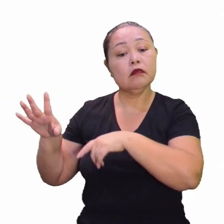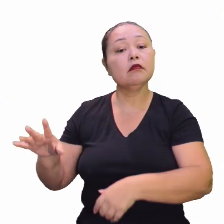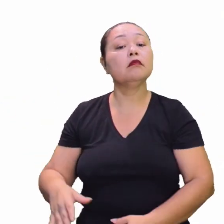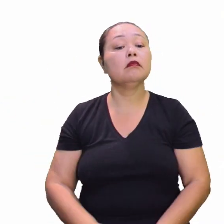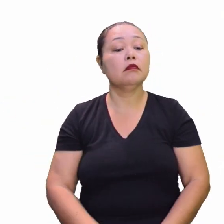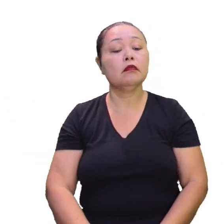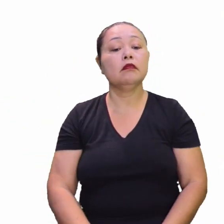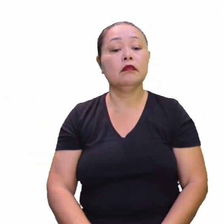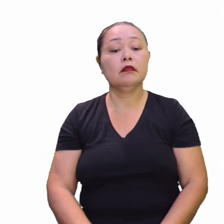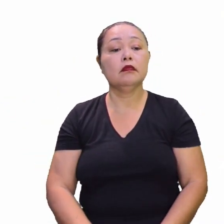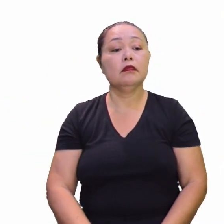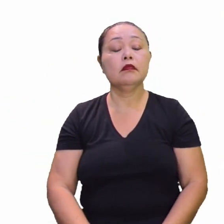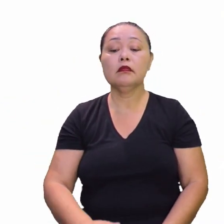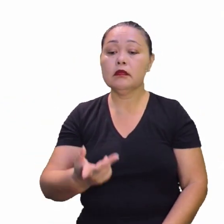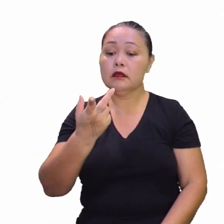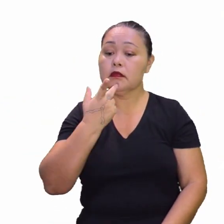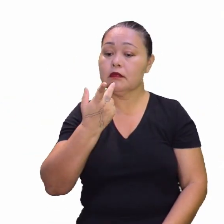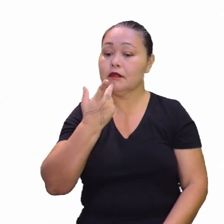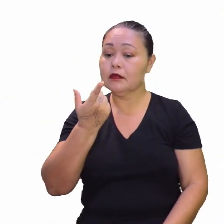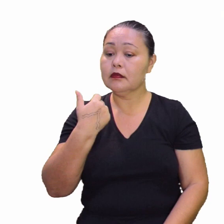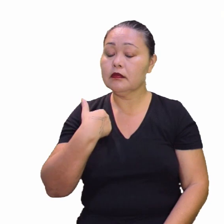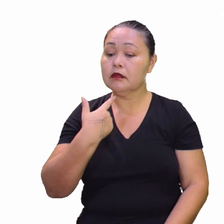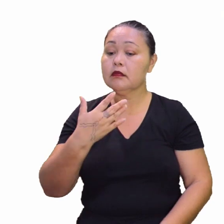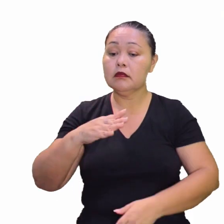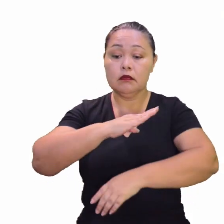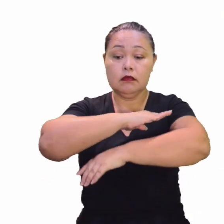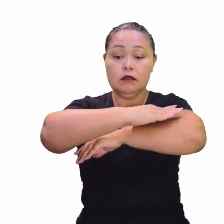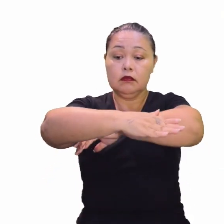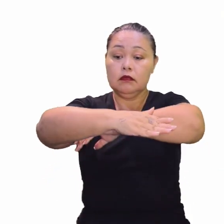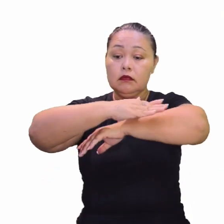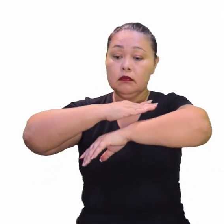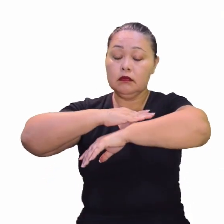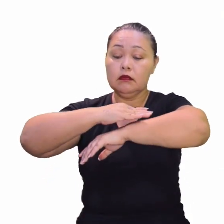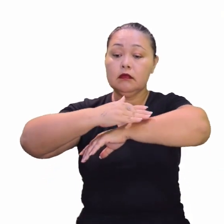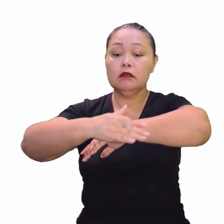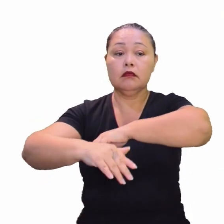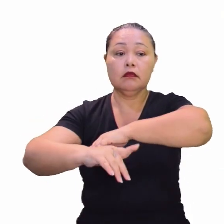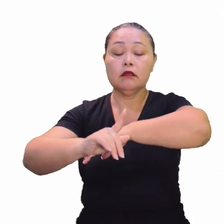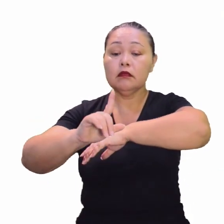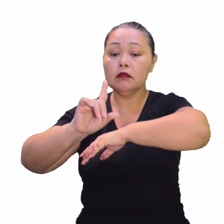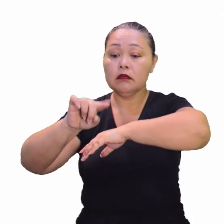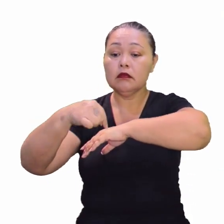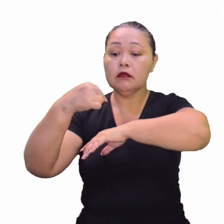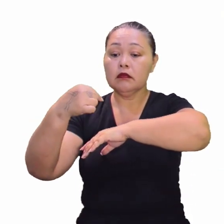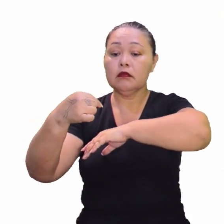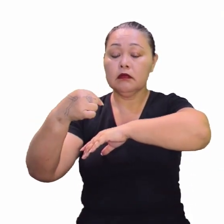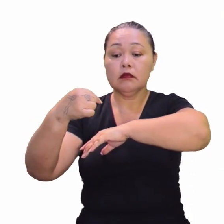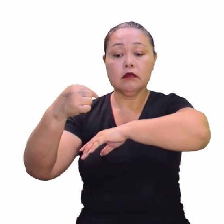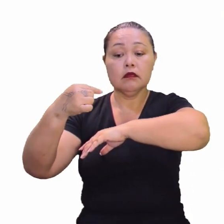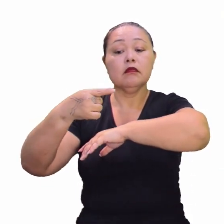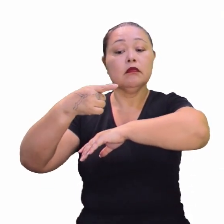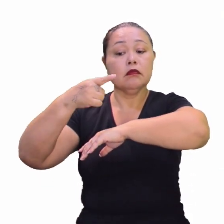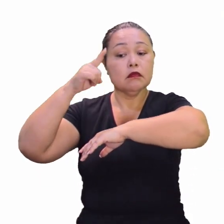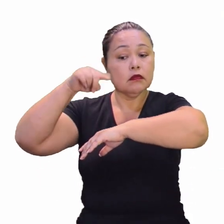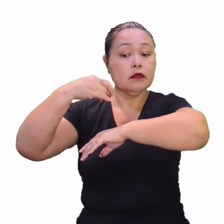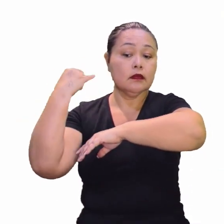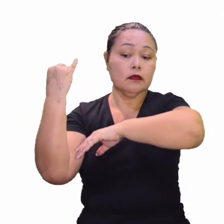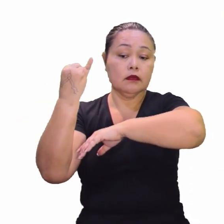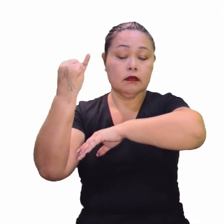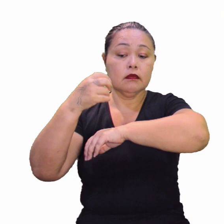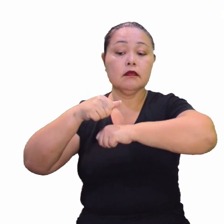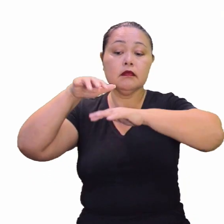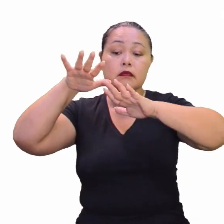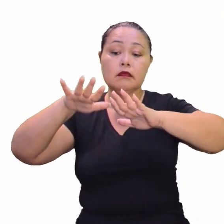É isso? Exatamente. Isso falou aí agora das estradas. É isso? Ela vai ser e foi determinante